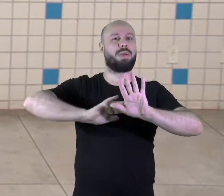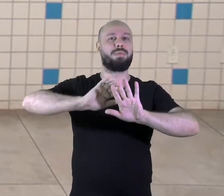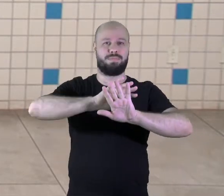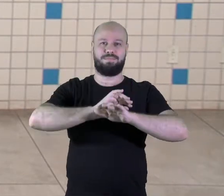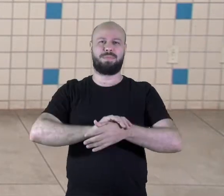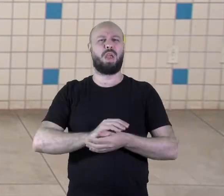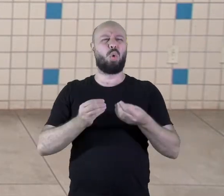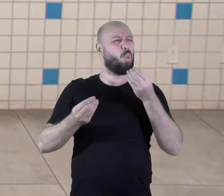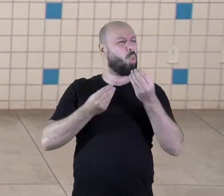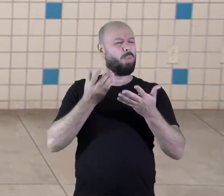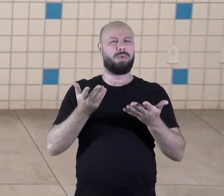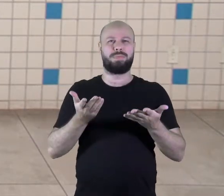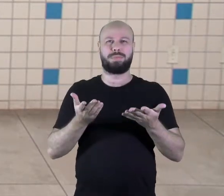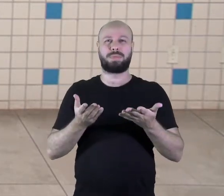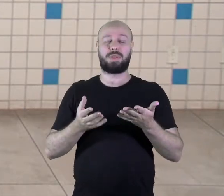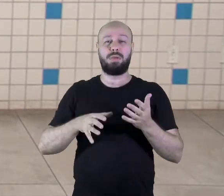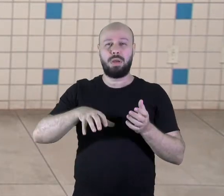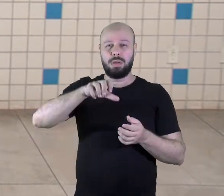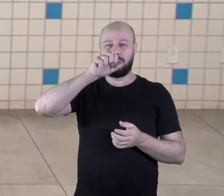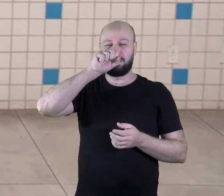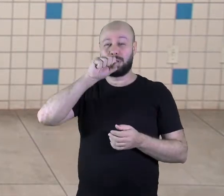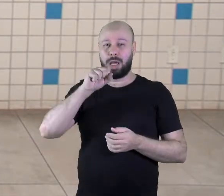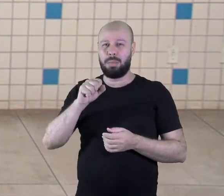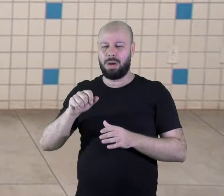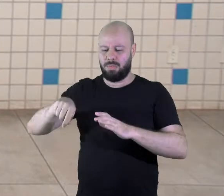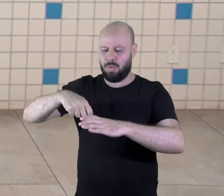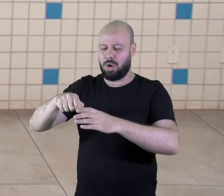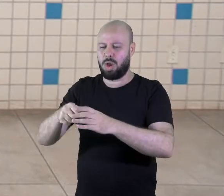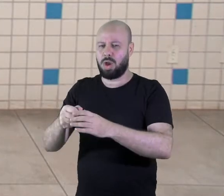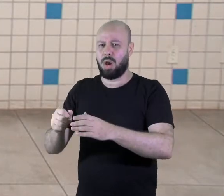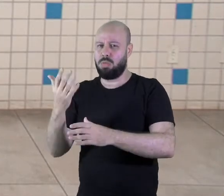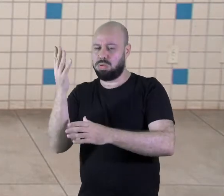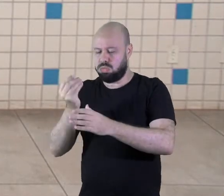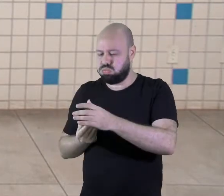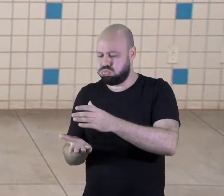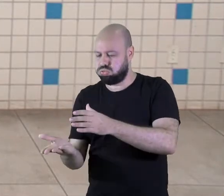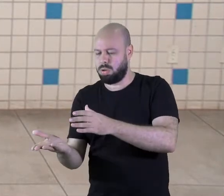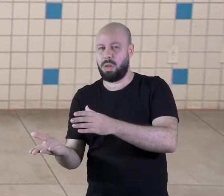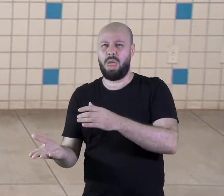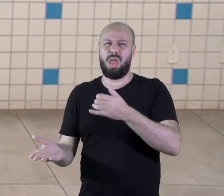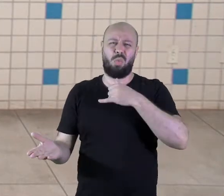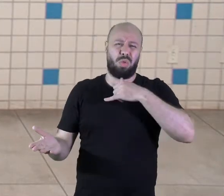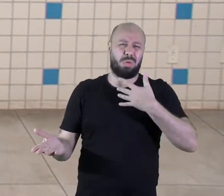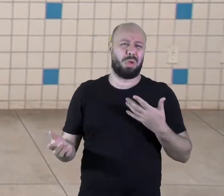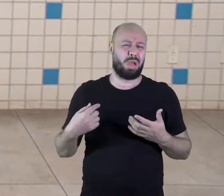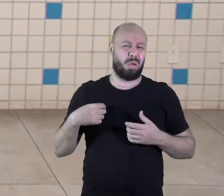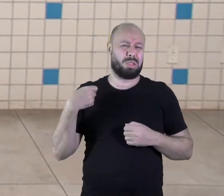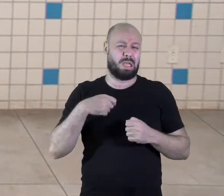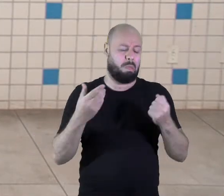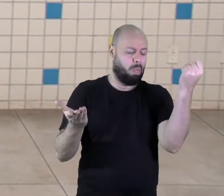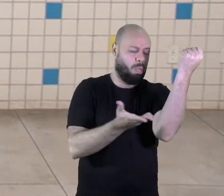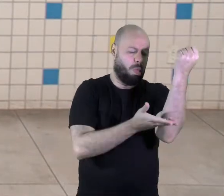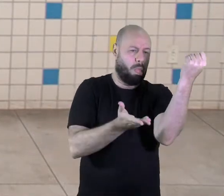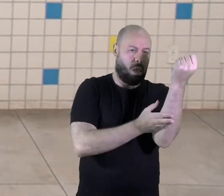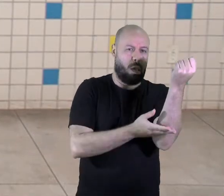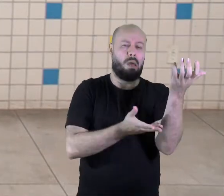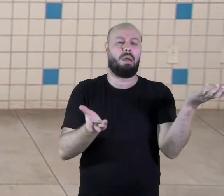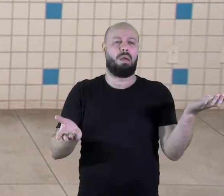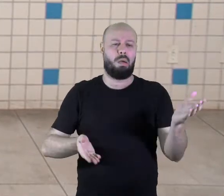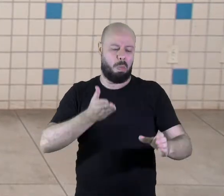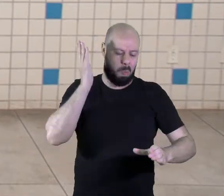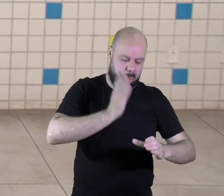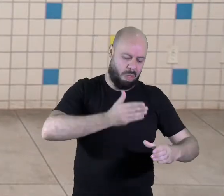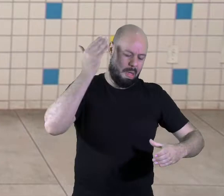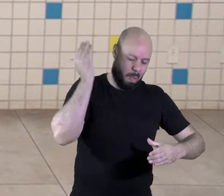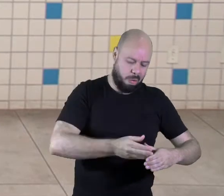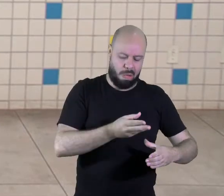assim? Eu sinto o cheiro de fogão a lenha, me dá tristeza, porque eu tinha que buscar lenha lá, né? Aí, ou rachar a lenha.